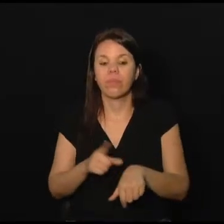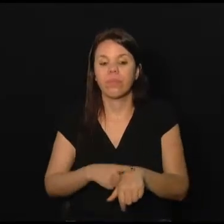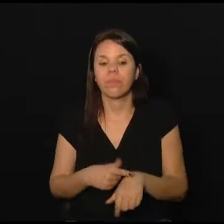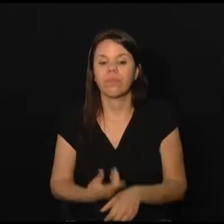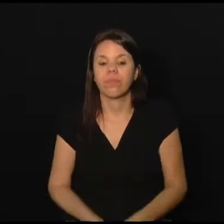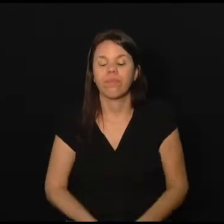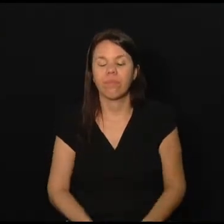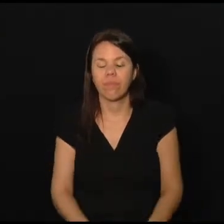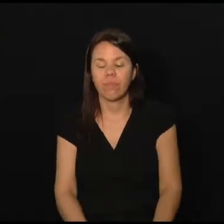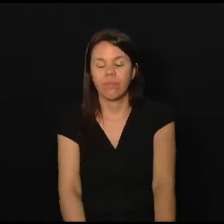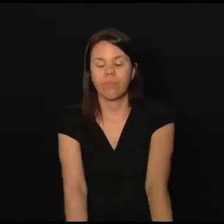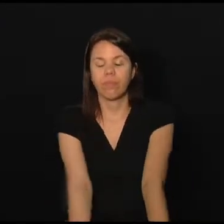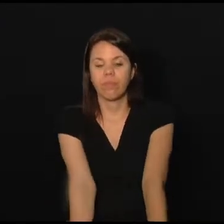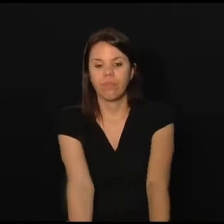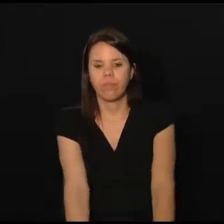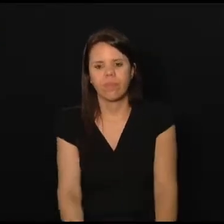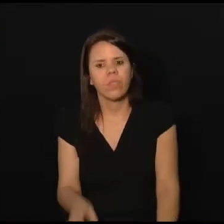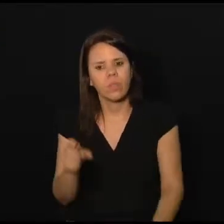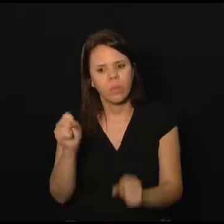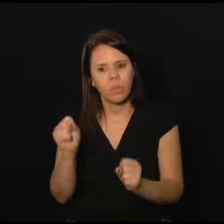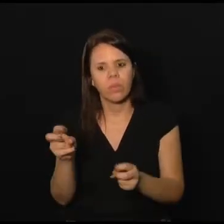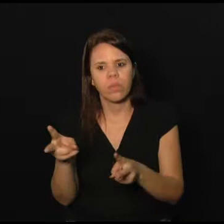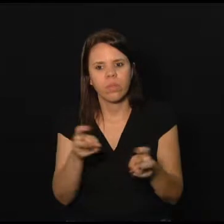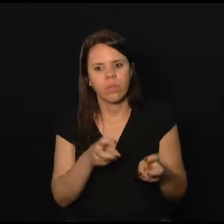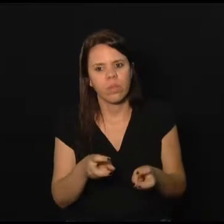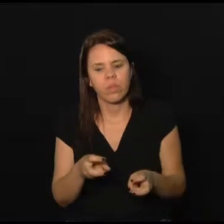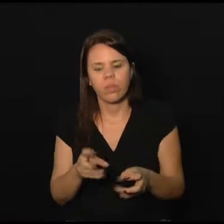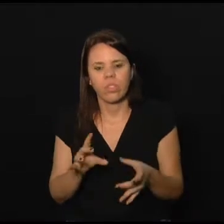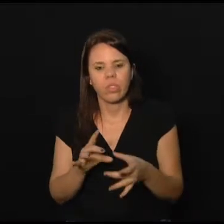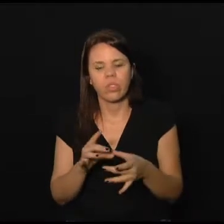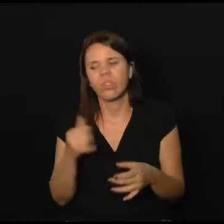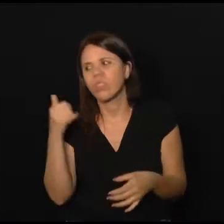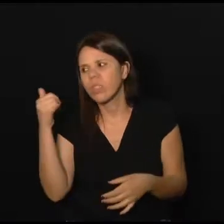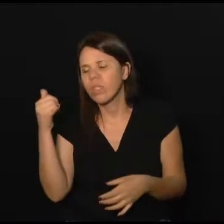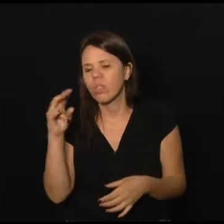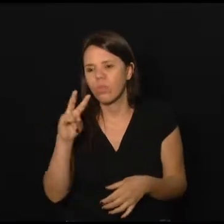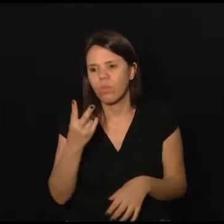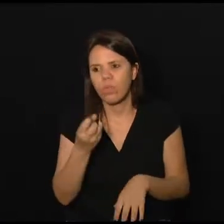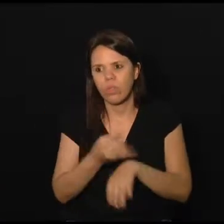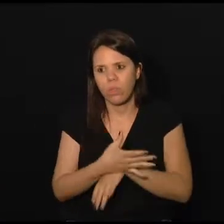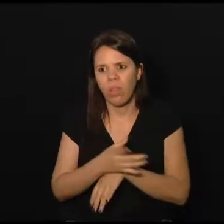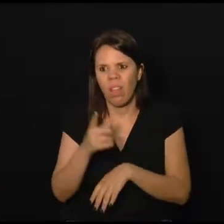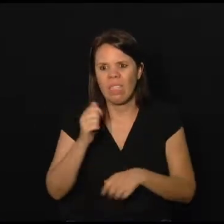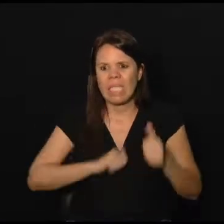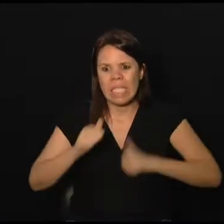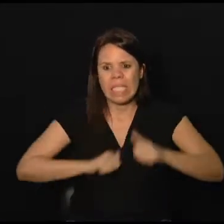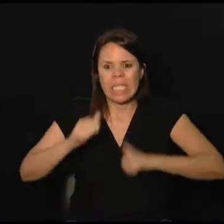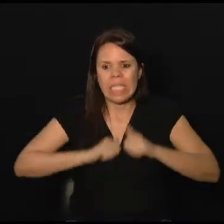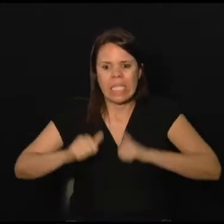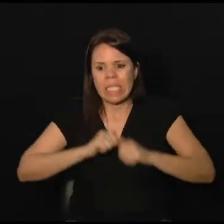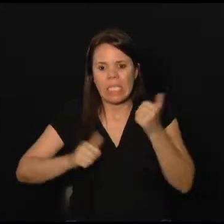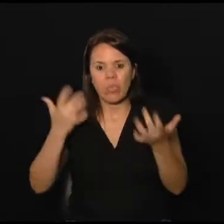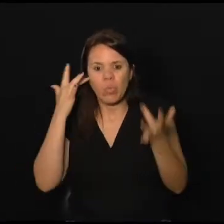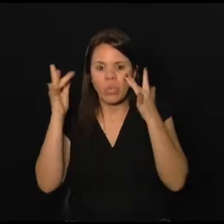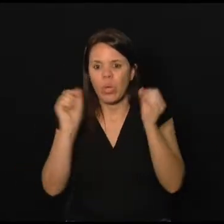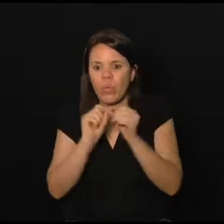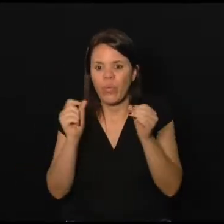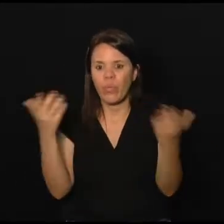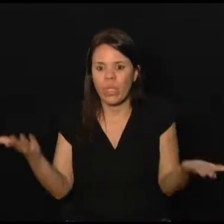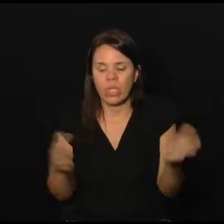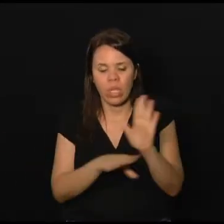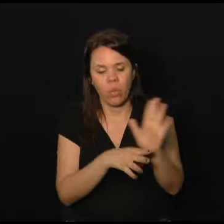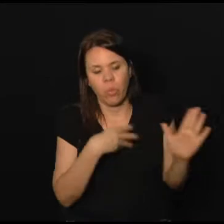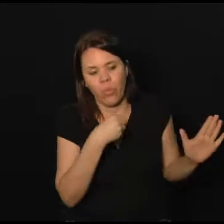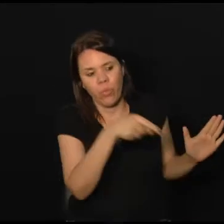momento, né? Então, você pode reparar que ligar 2 horas da manhã é um desespero, porque ele não está sabendo exatamente o que fazer